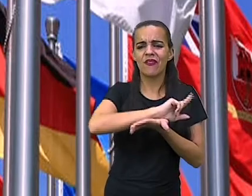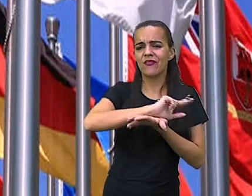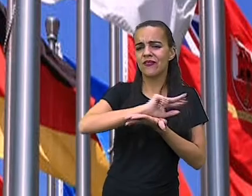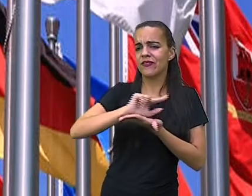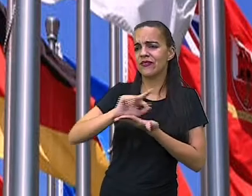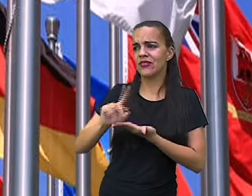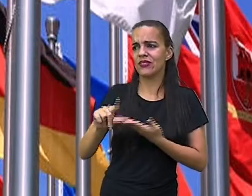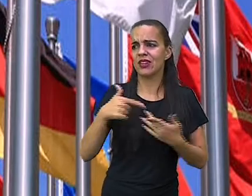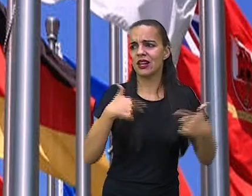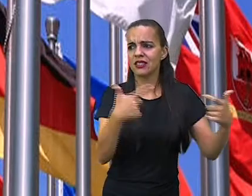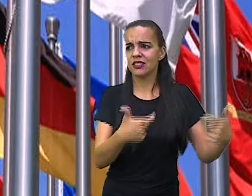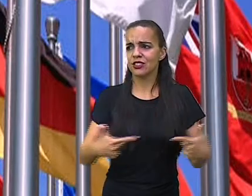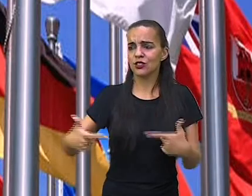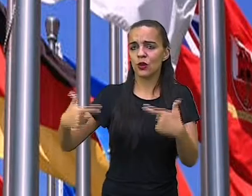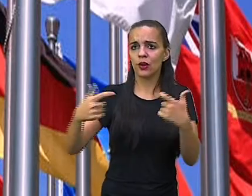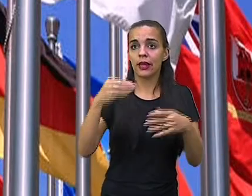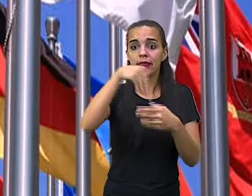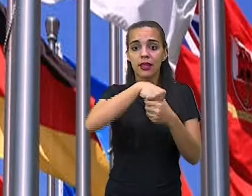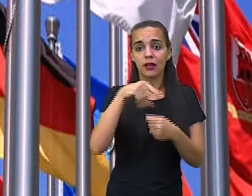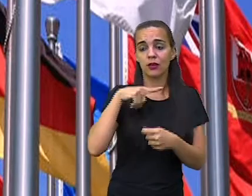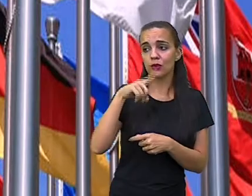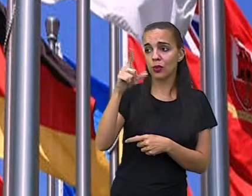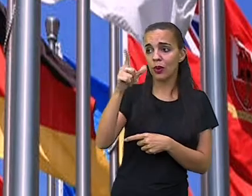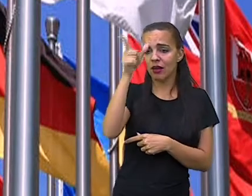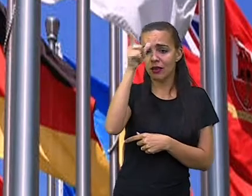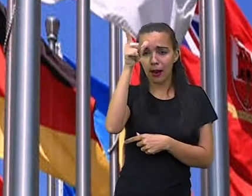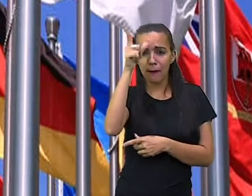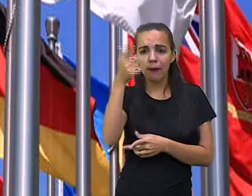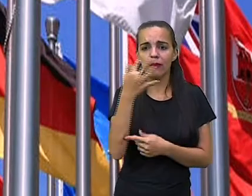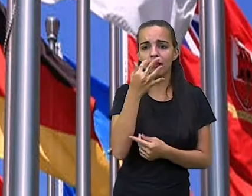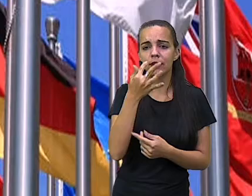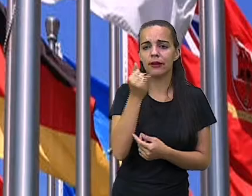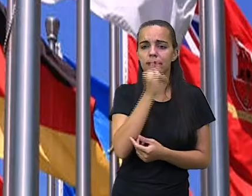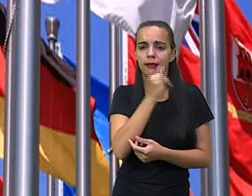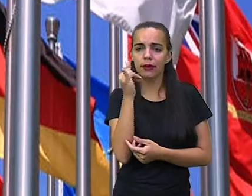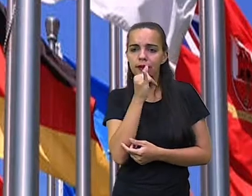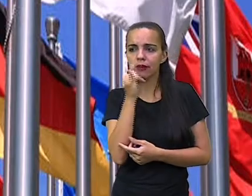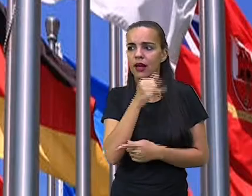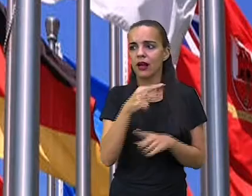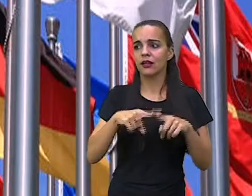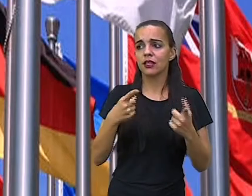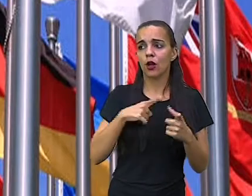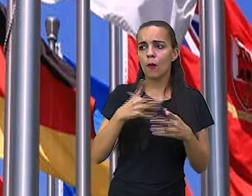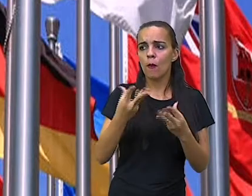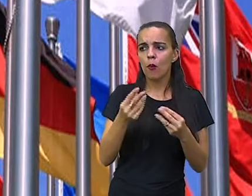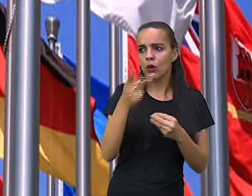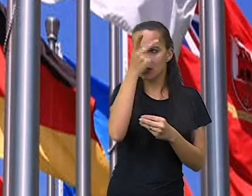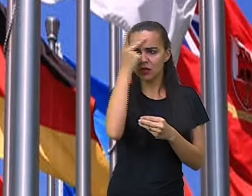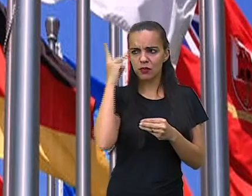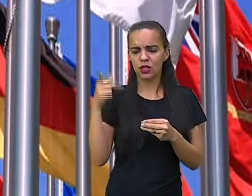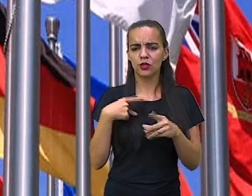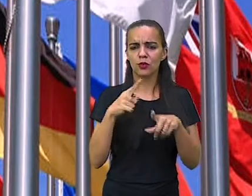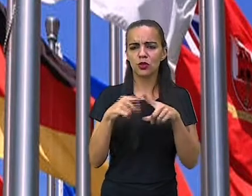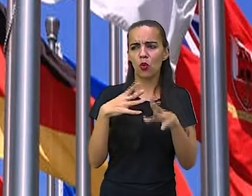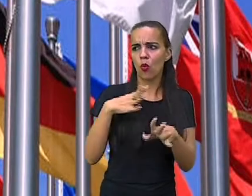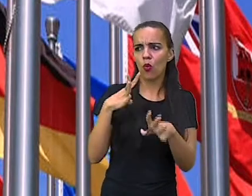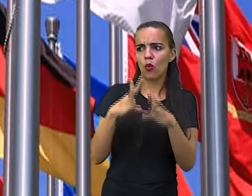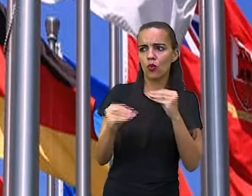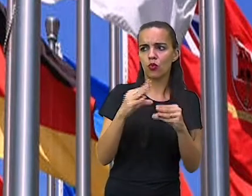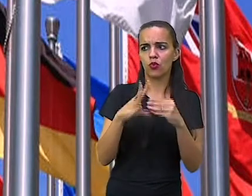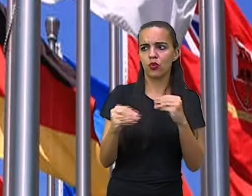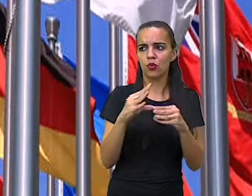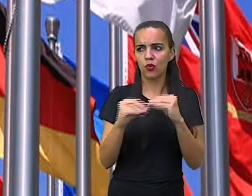que a Alemanha e a Itália surgem enquanto estados unificados, justamente por